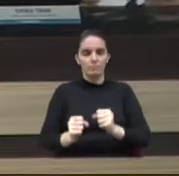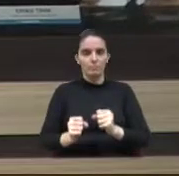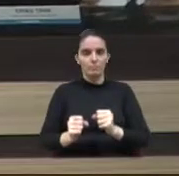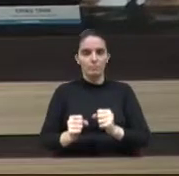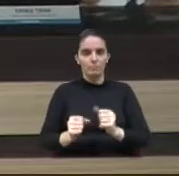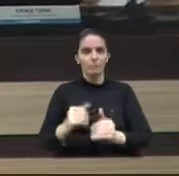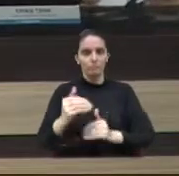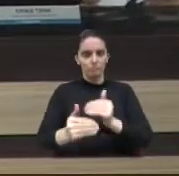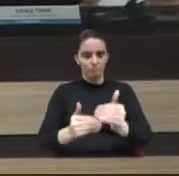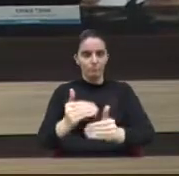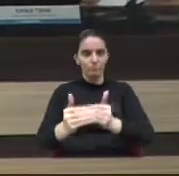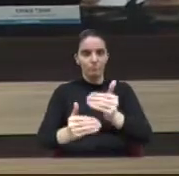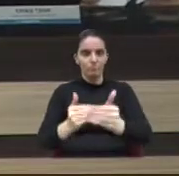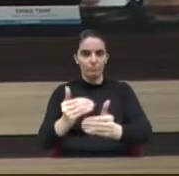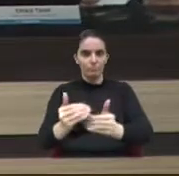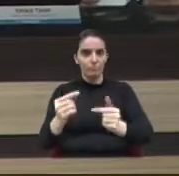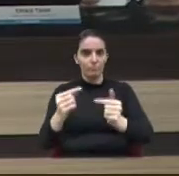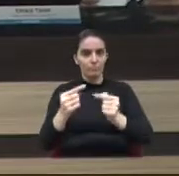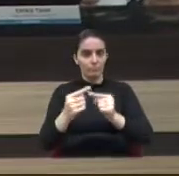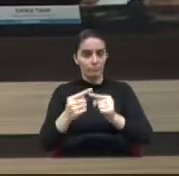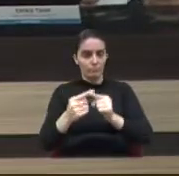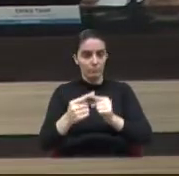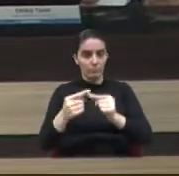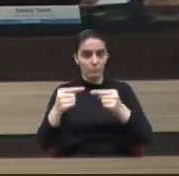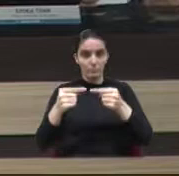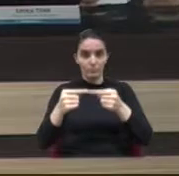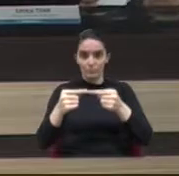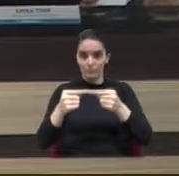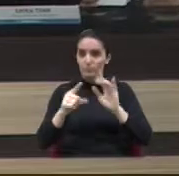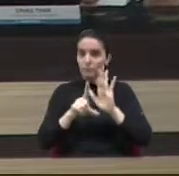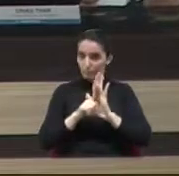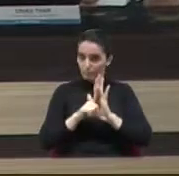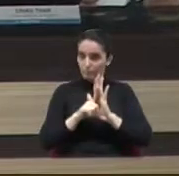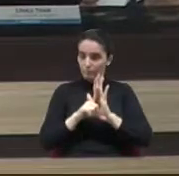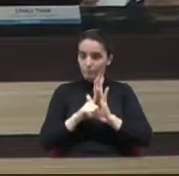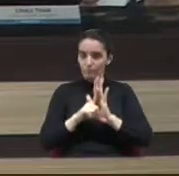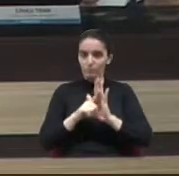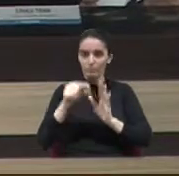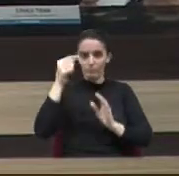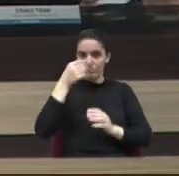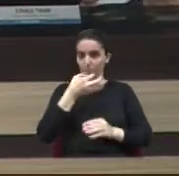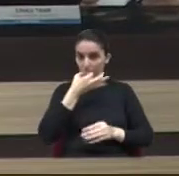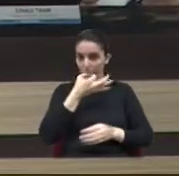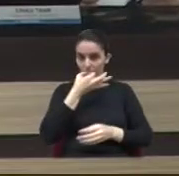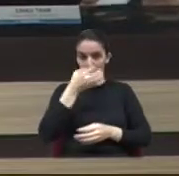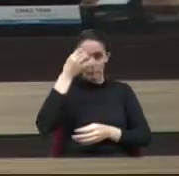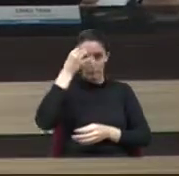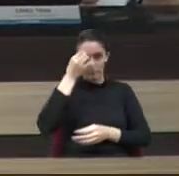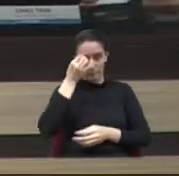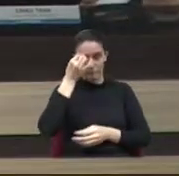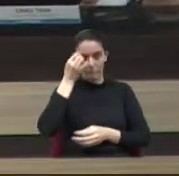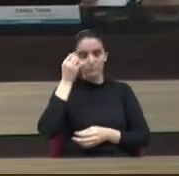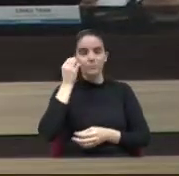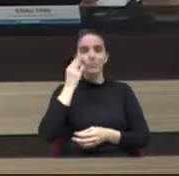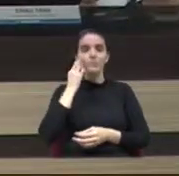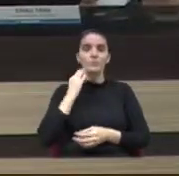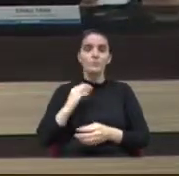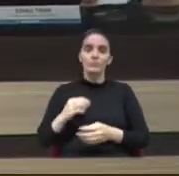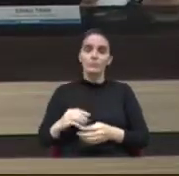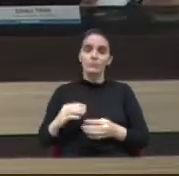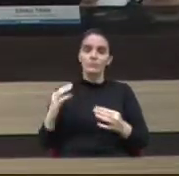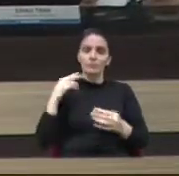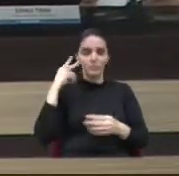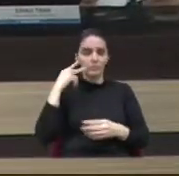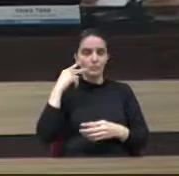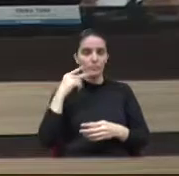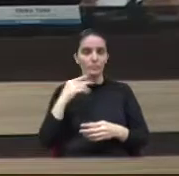pode prosperar sendo constitucional e legal. É o meu parecer favorável para ser devidamente conhecido